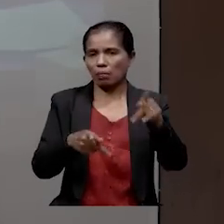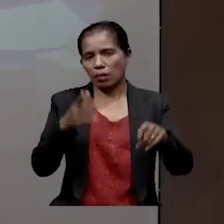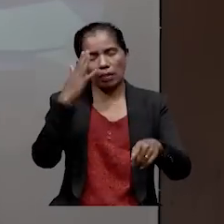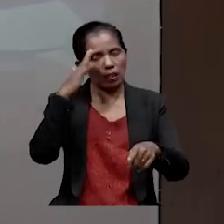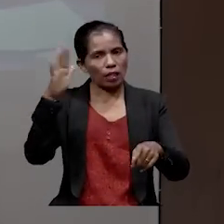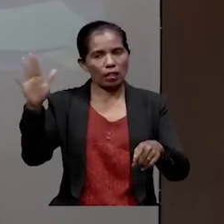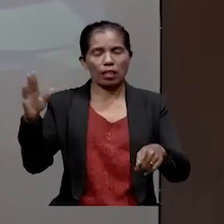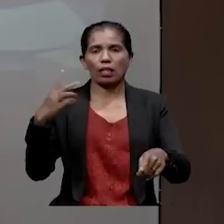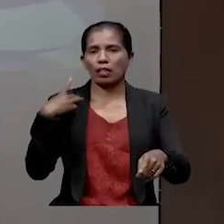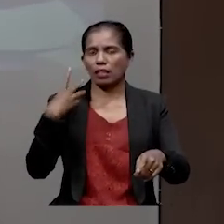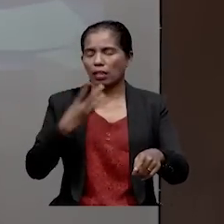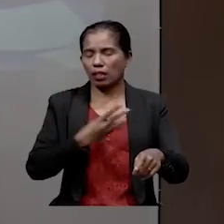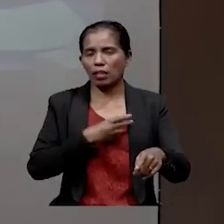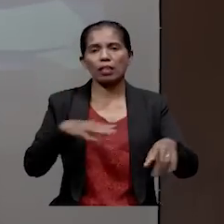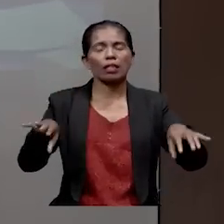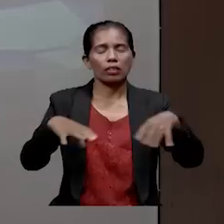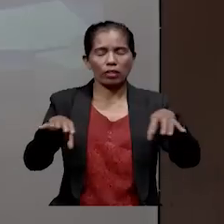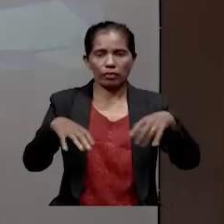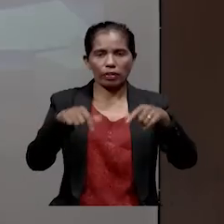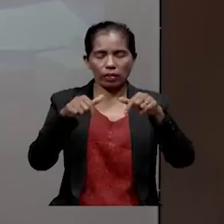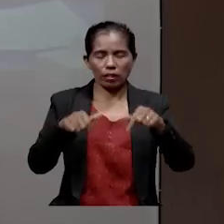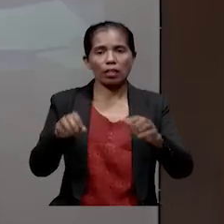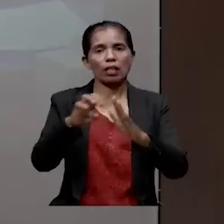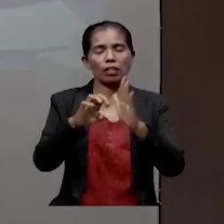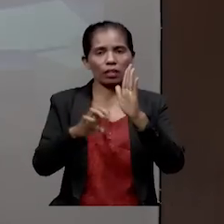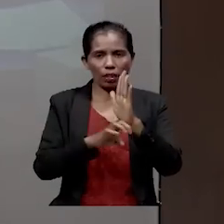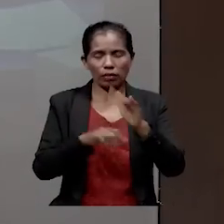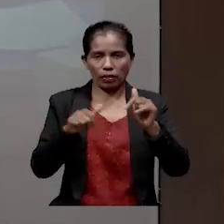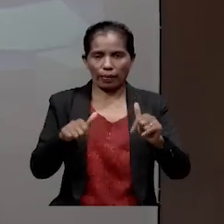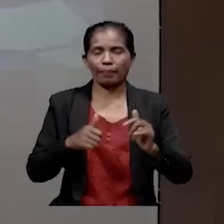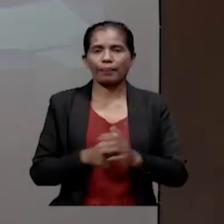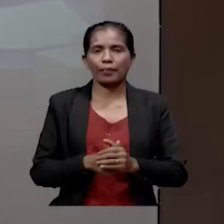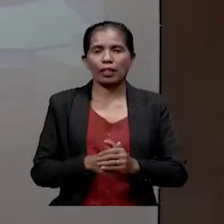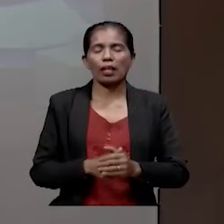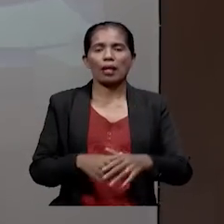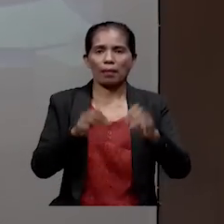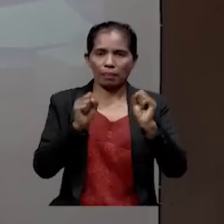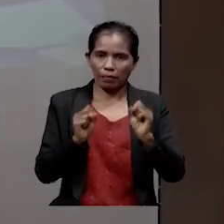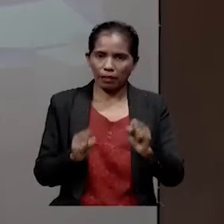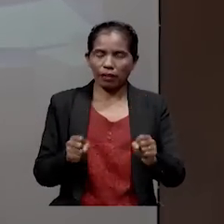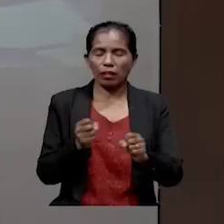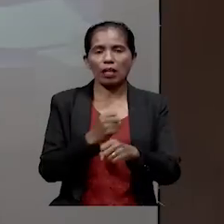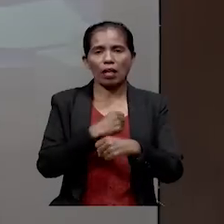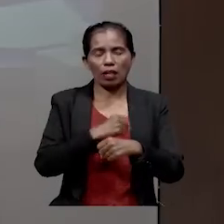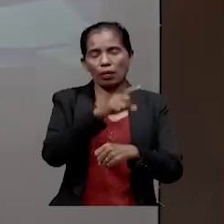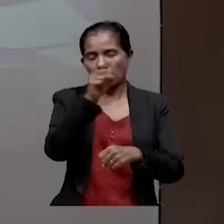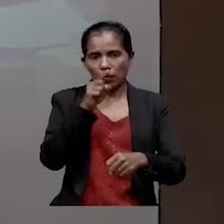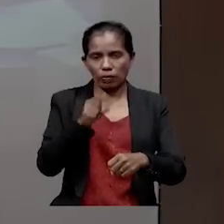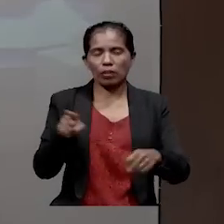e tenia sistema, funcionamento do Estado União. Macabele, halo pergunta,